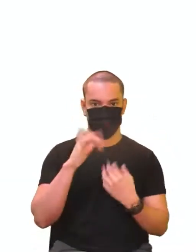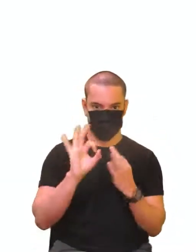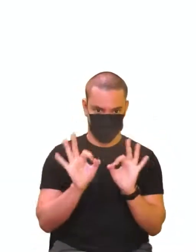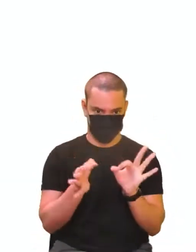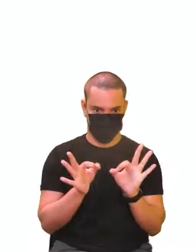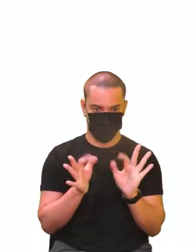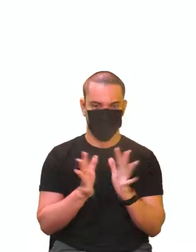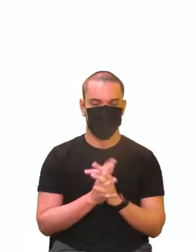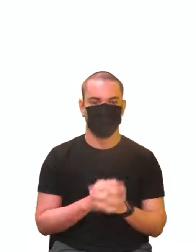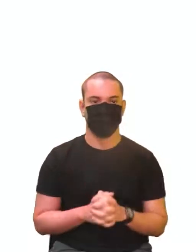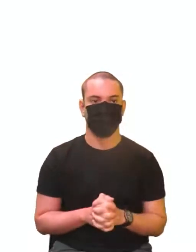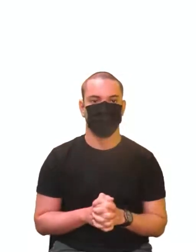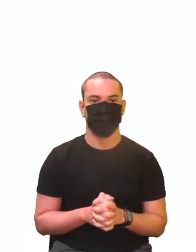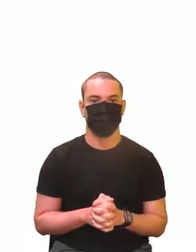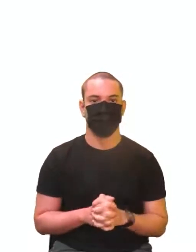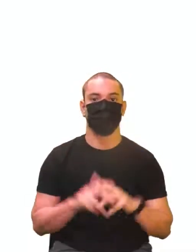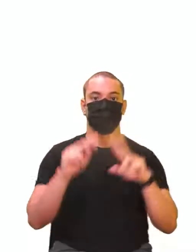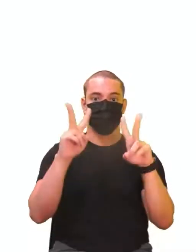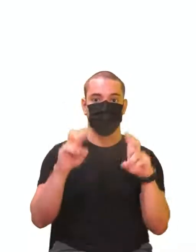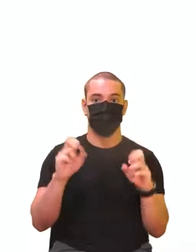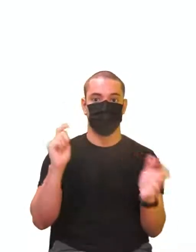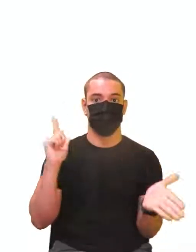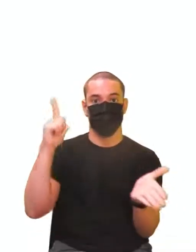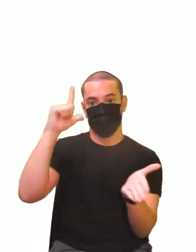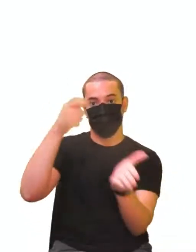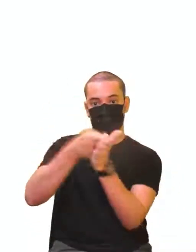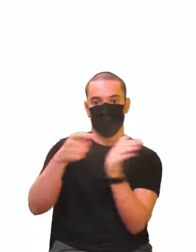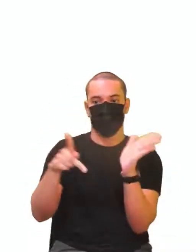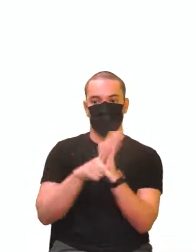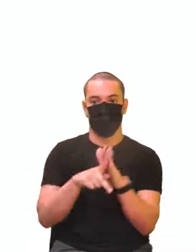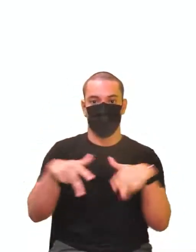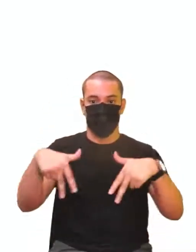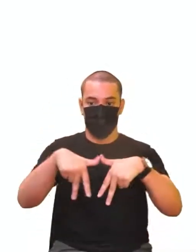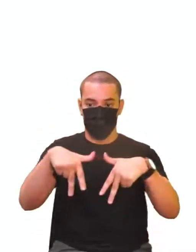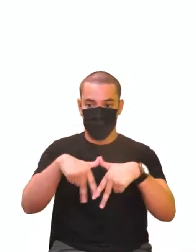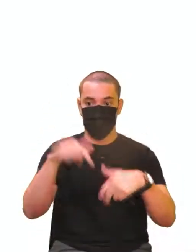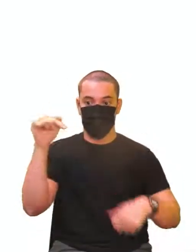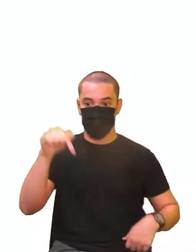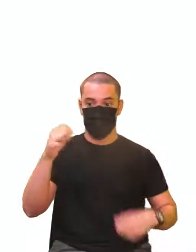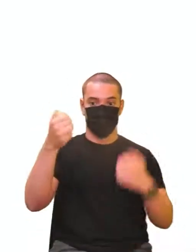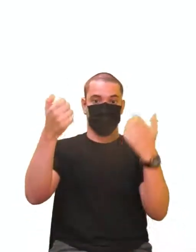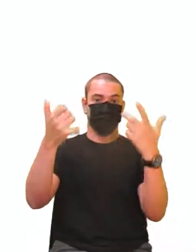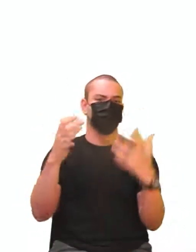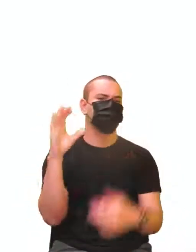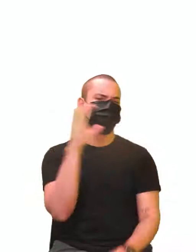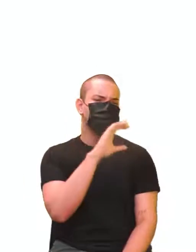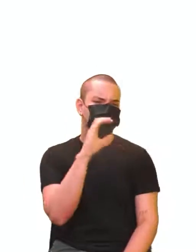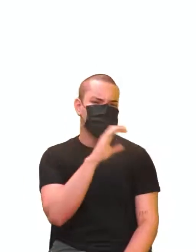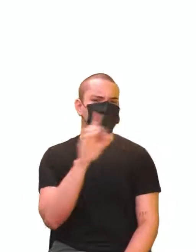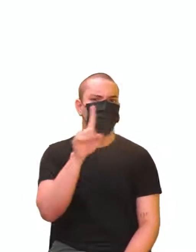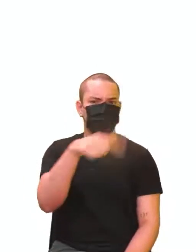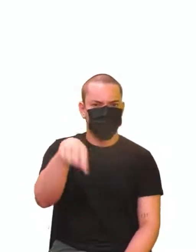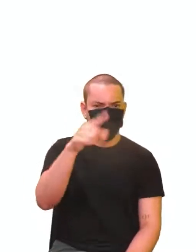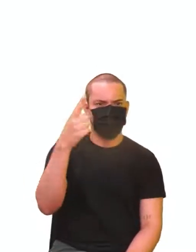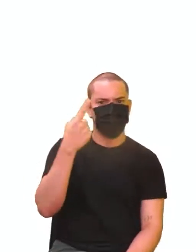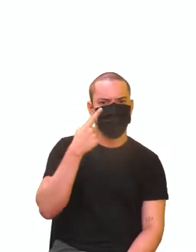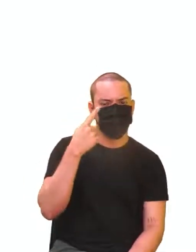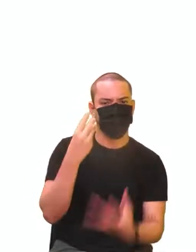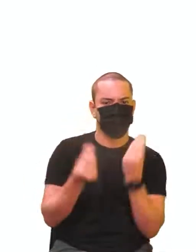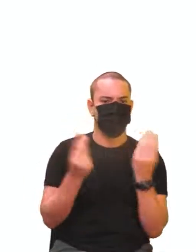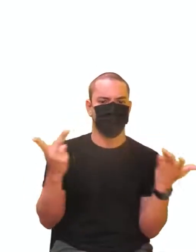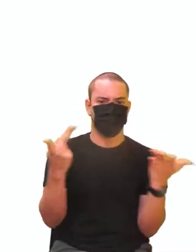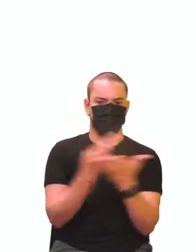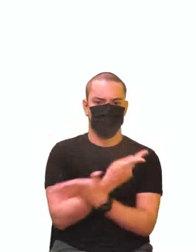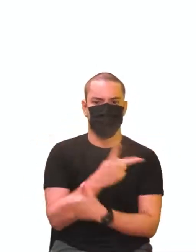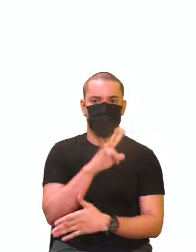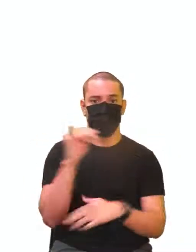só. Em relação à determinação do sexo, aí aqui a gente vai fazer rapidinho aquele cruzamento, só para você verificar que a gente